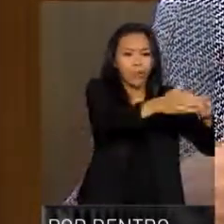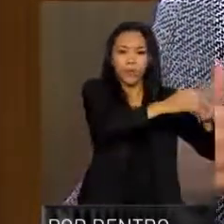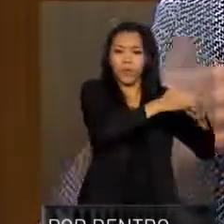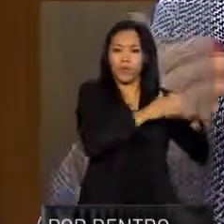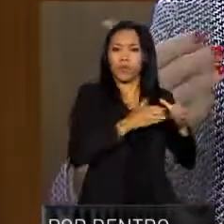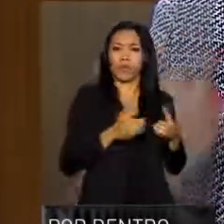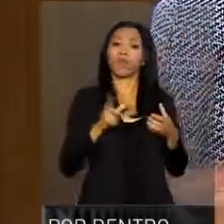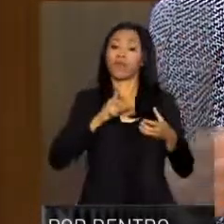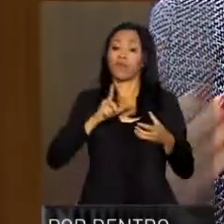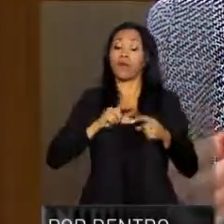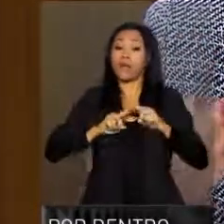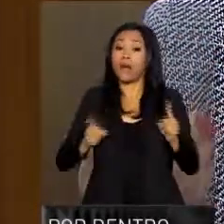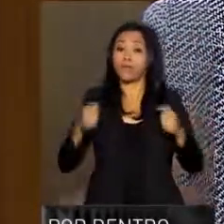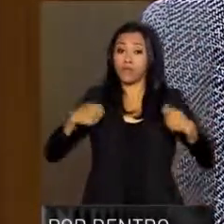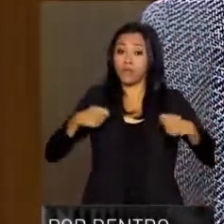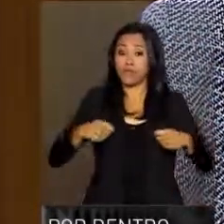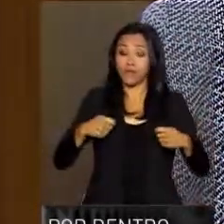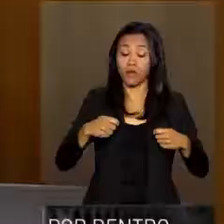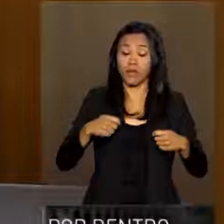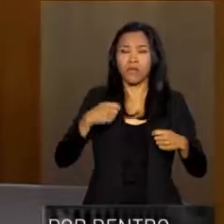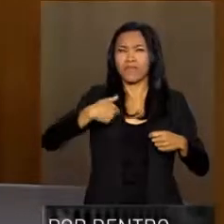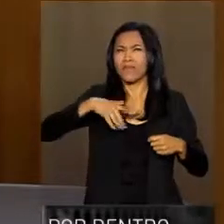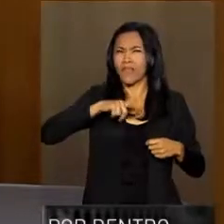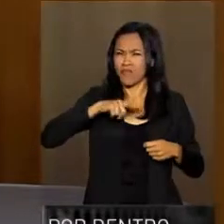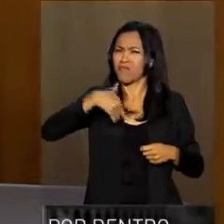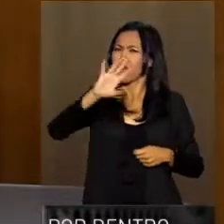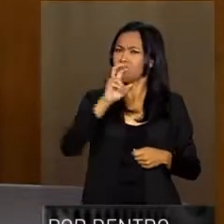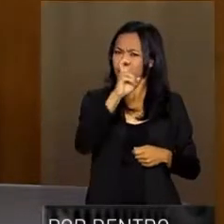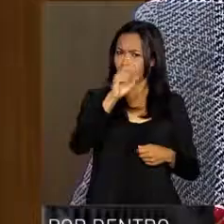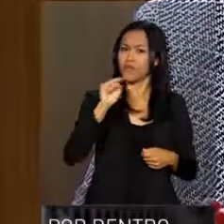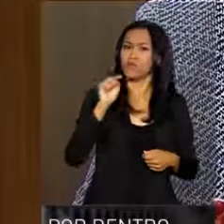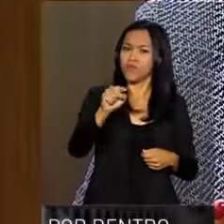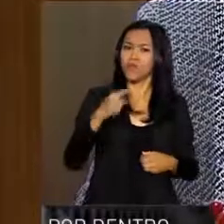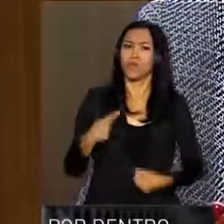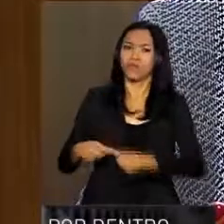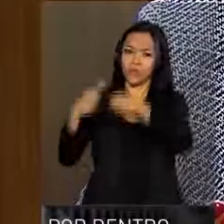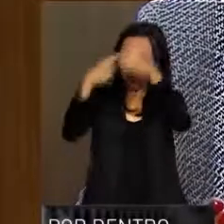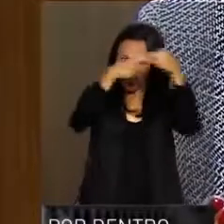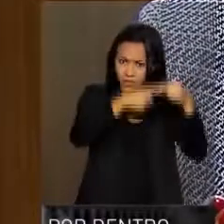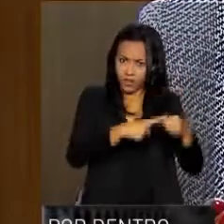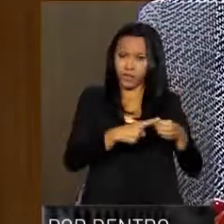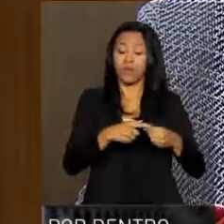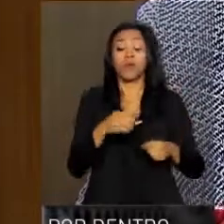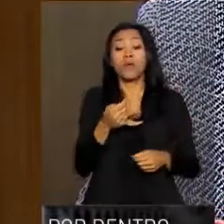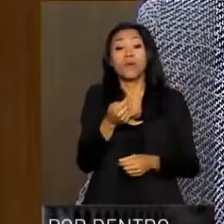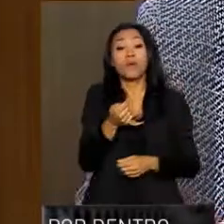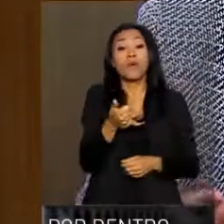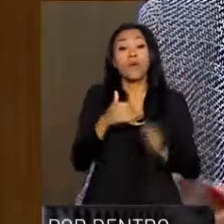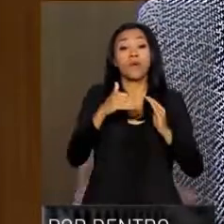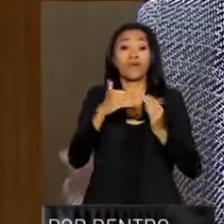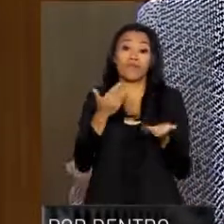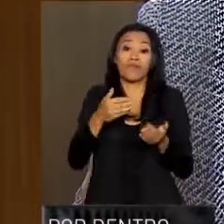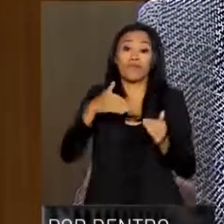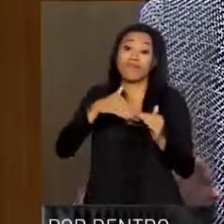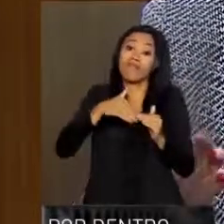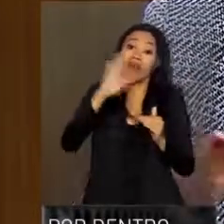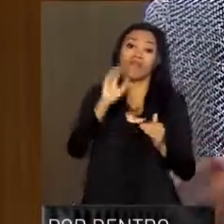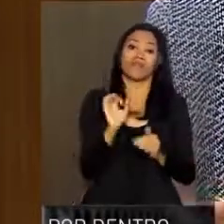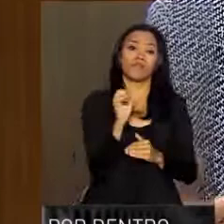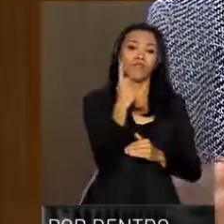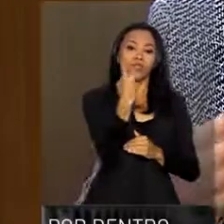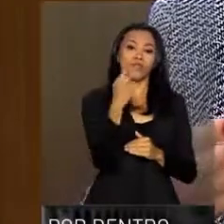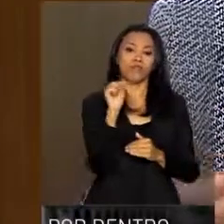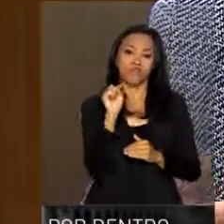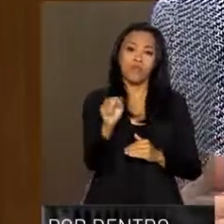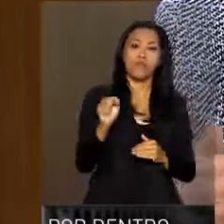nós temos mais de 5 mil municípios no brasil e temos pouco mais de mil conselhos então nós precisamos que os